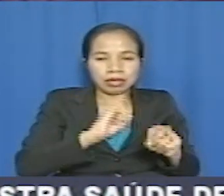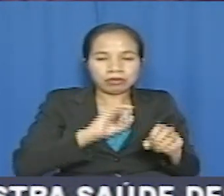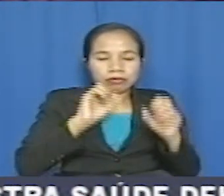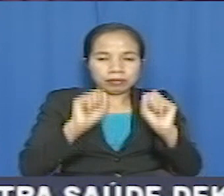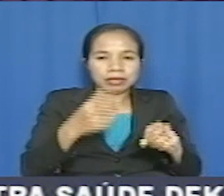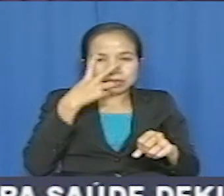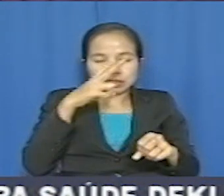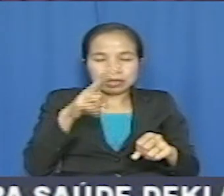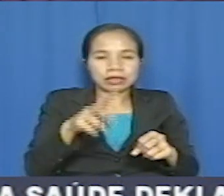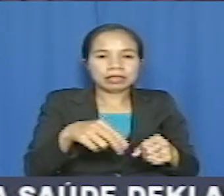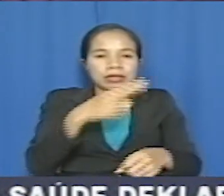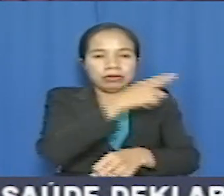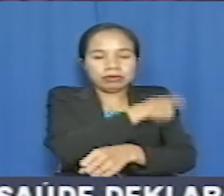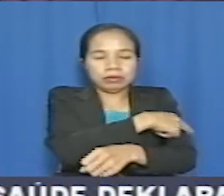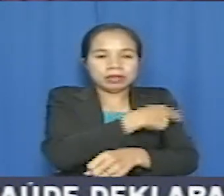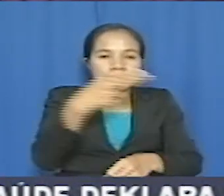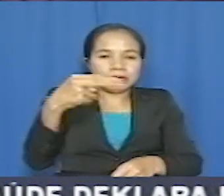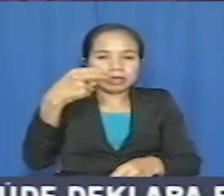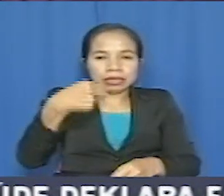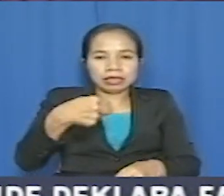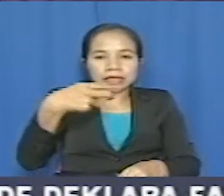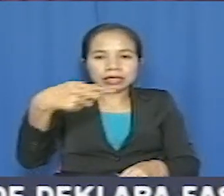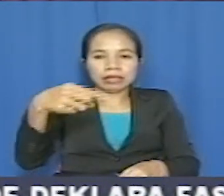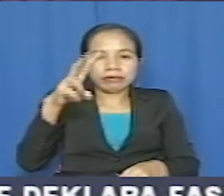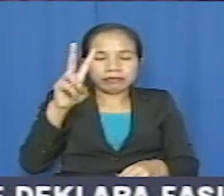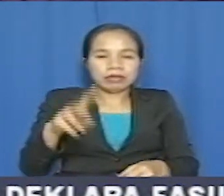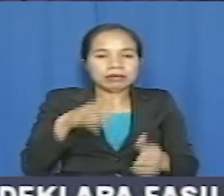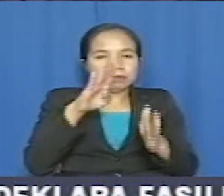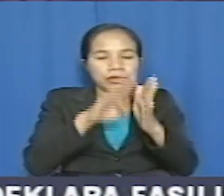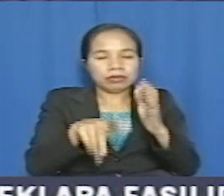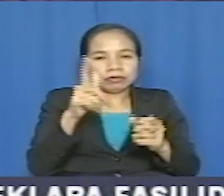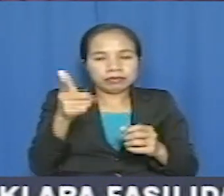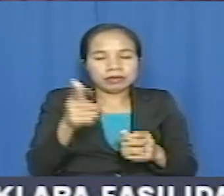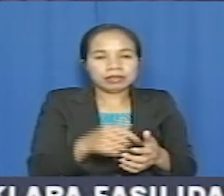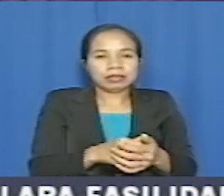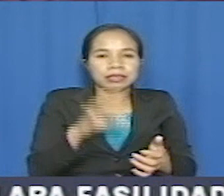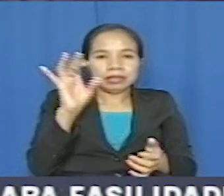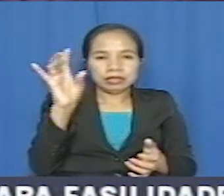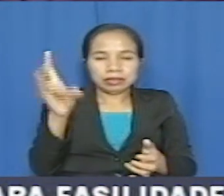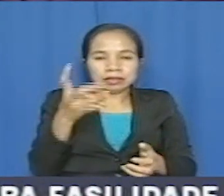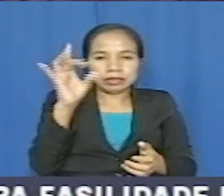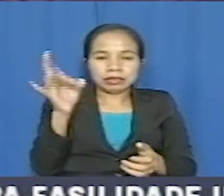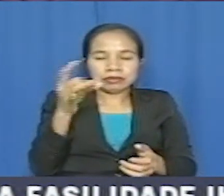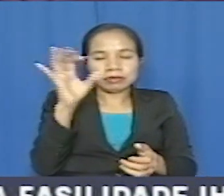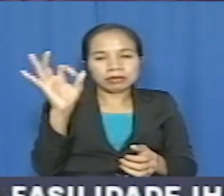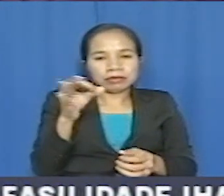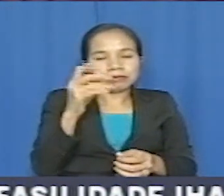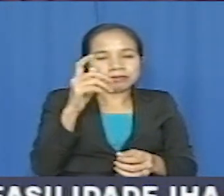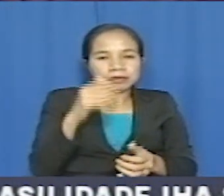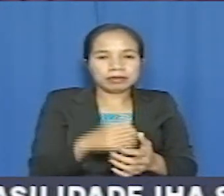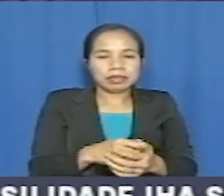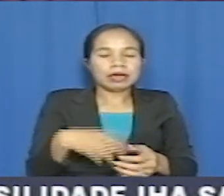Valadares. Kalau ida ne se pele tama menos os 20. Significa 17, 18, 19. Menos os 20. Ida